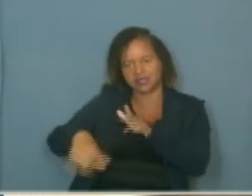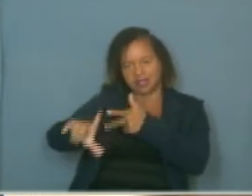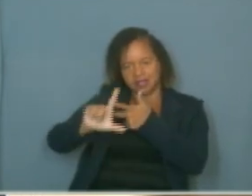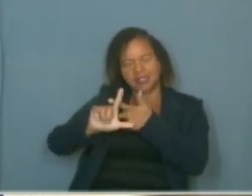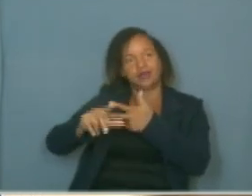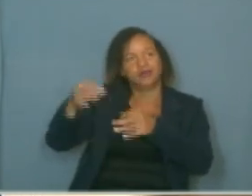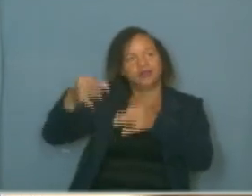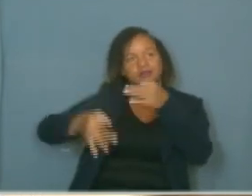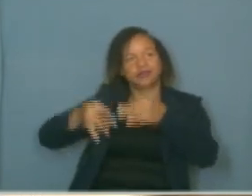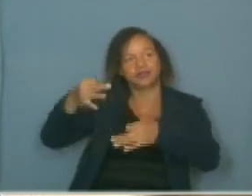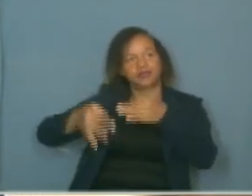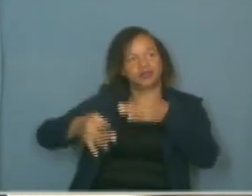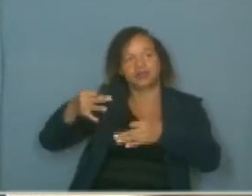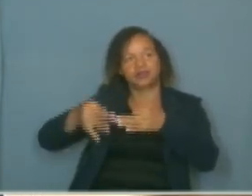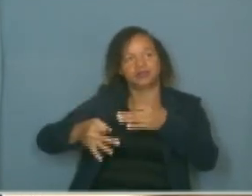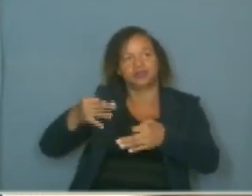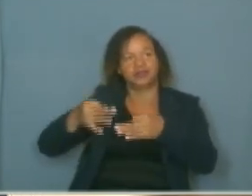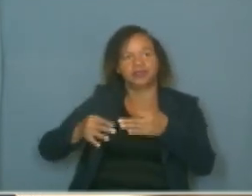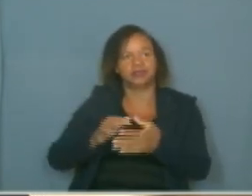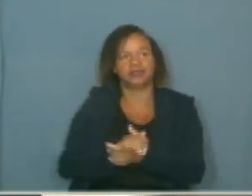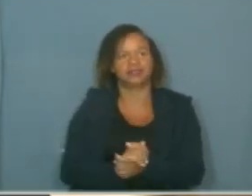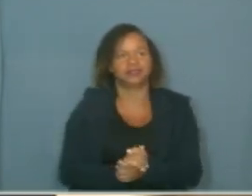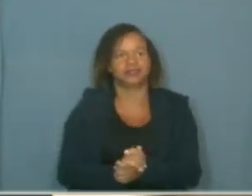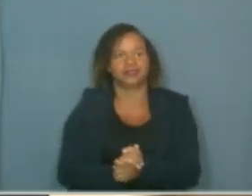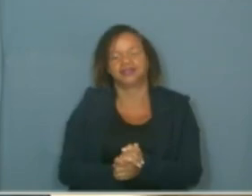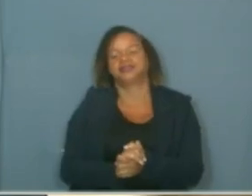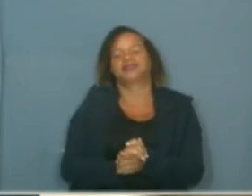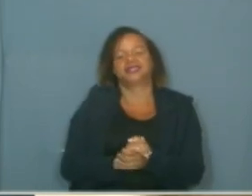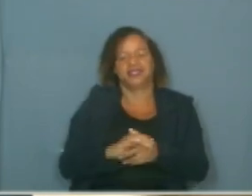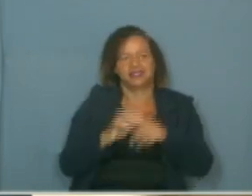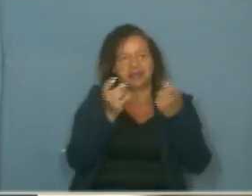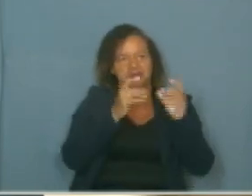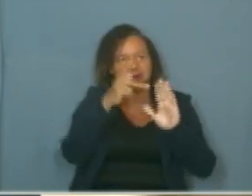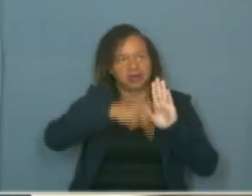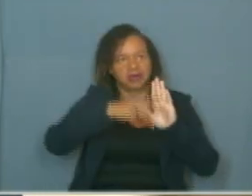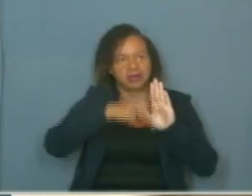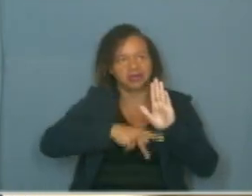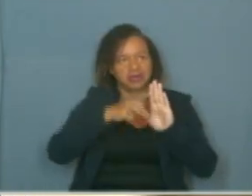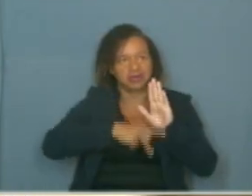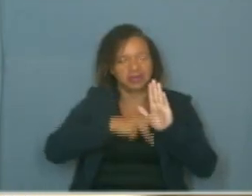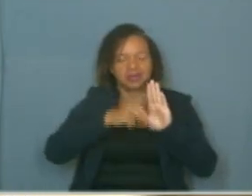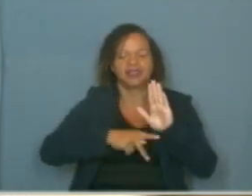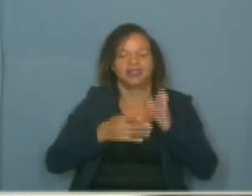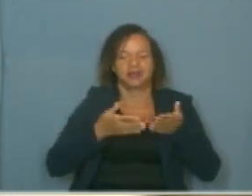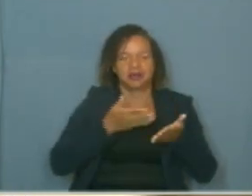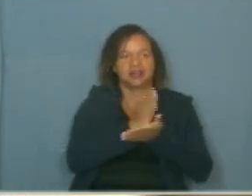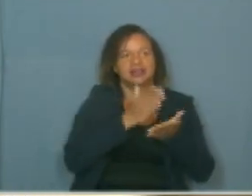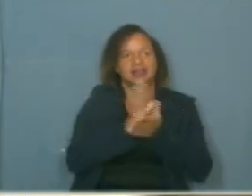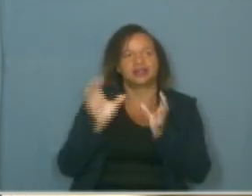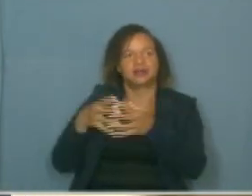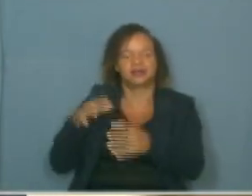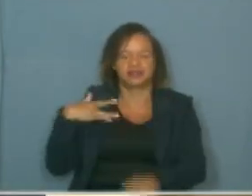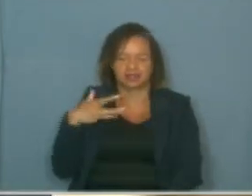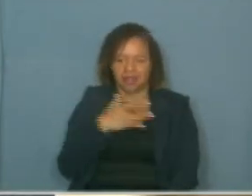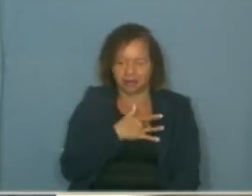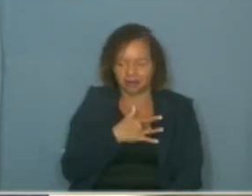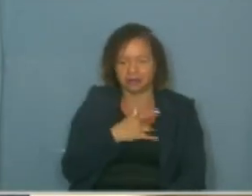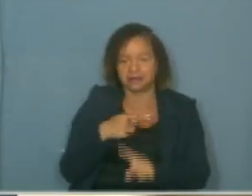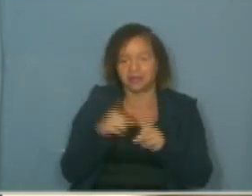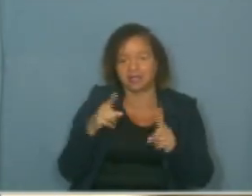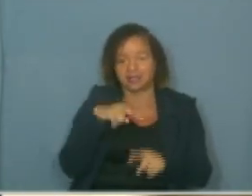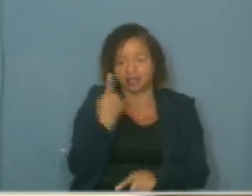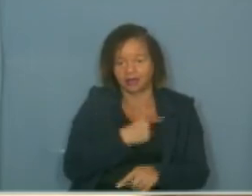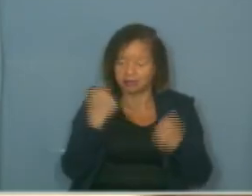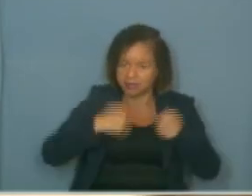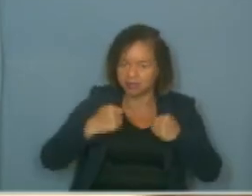e Justiça, vereador doutor Tadeu Calheiros, que fez com que esse projeto passasse também na Comissão de Saúde. Mas agora a gente